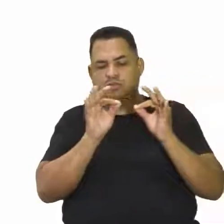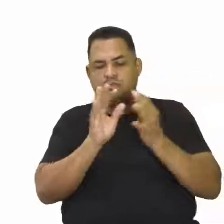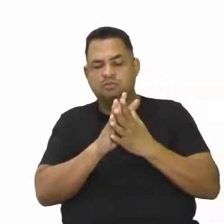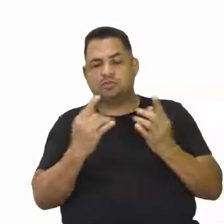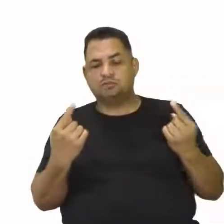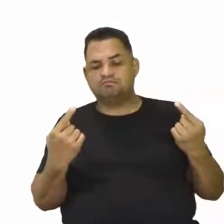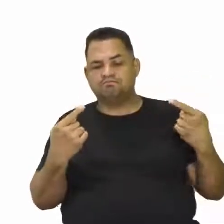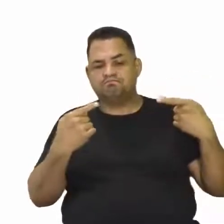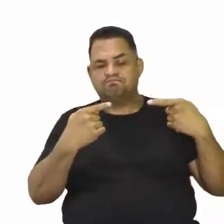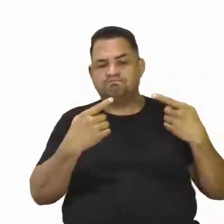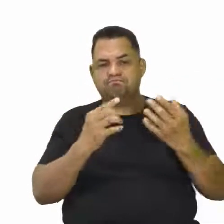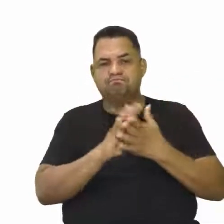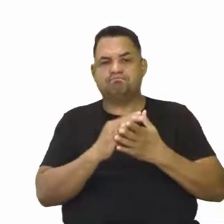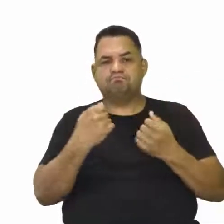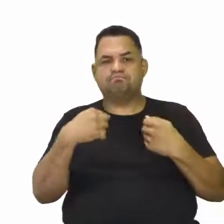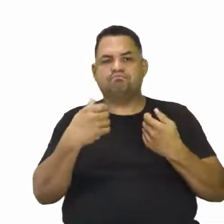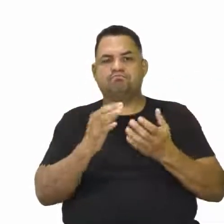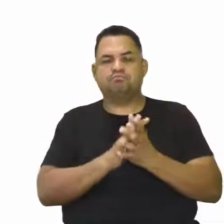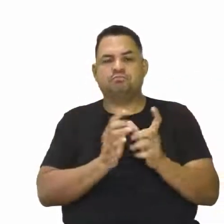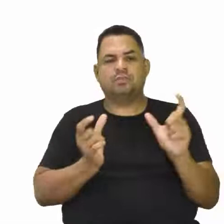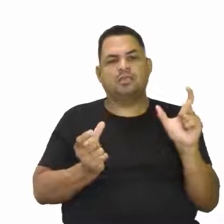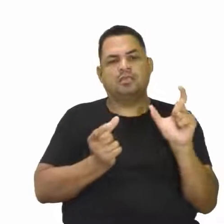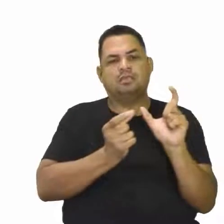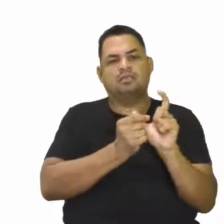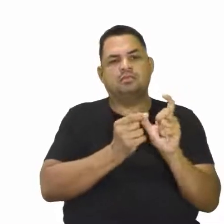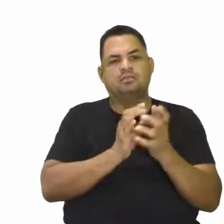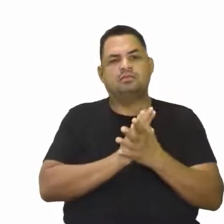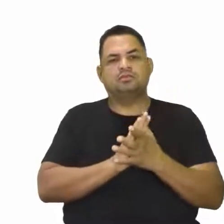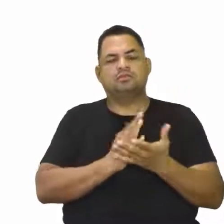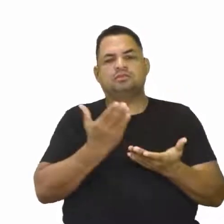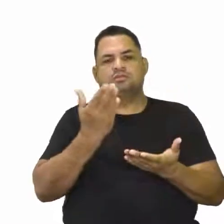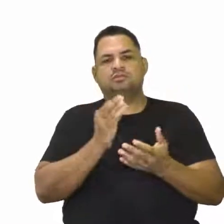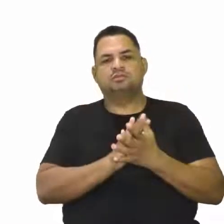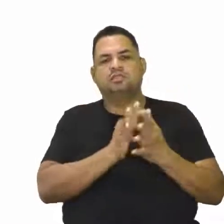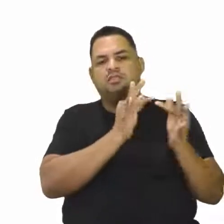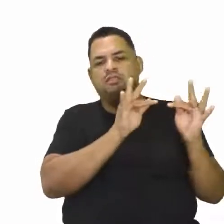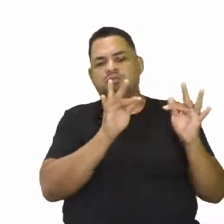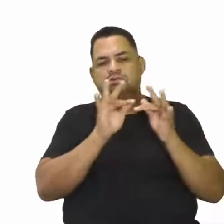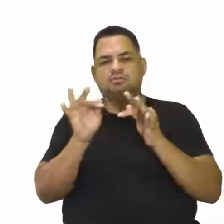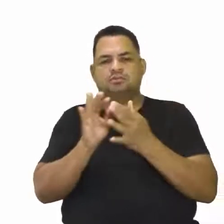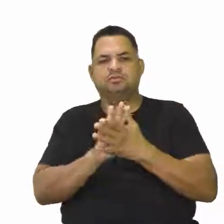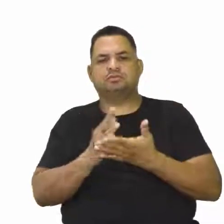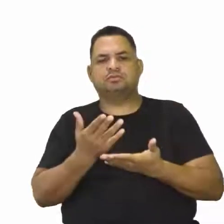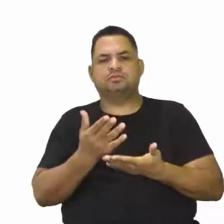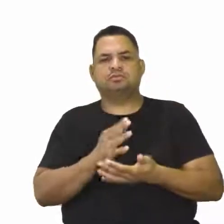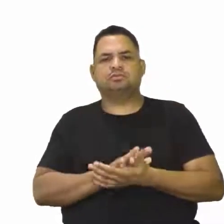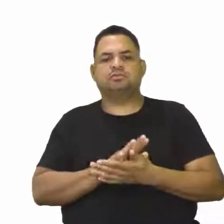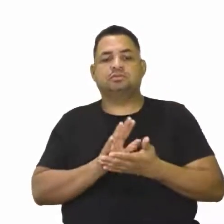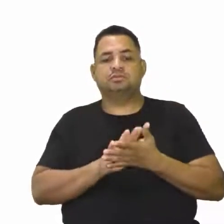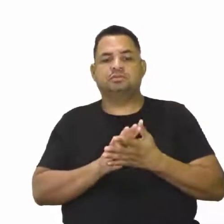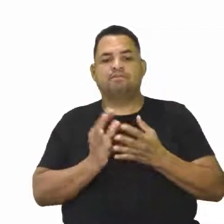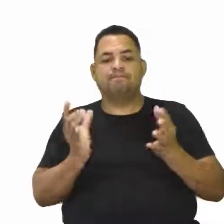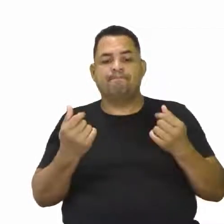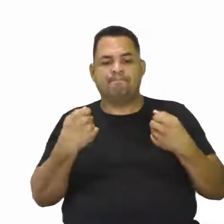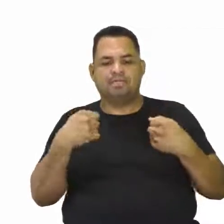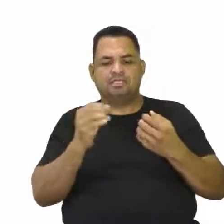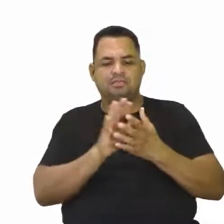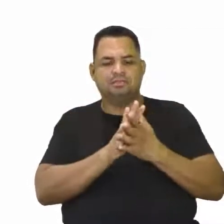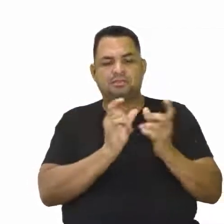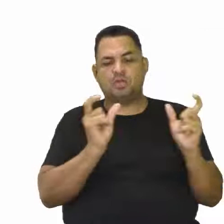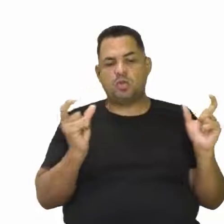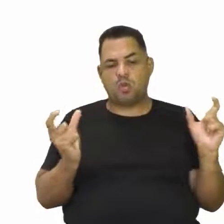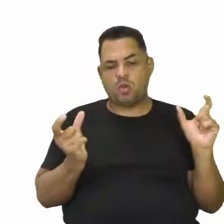aí vocês têm que ter sempre em mente o seguinte: as orações subordinadas, elas são orações dependentes.